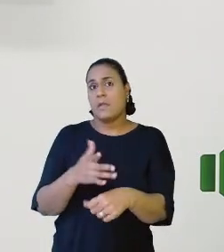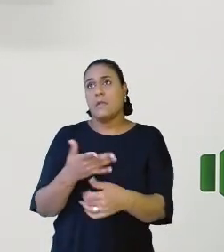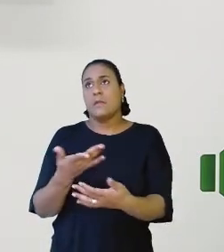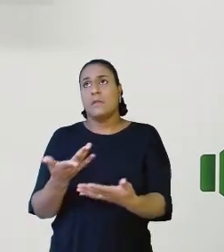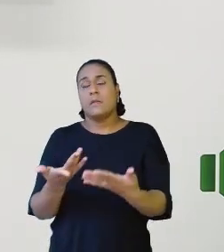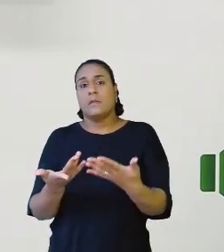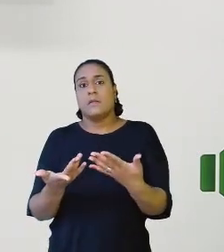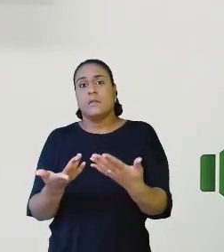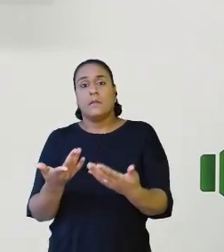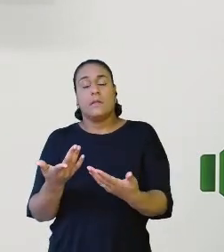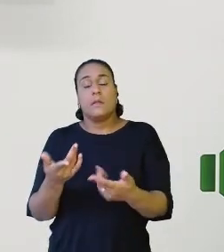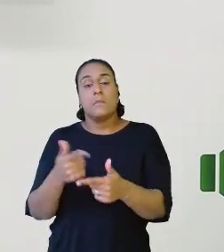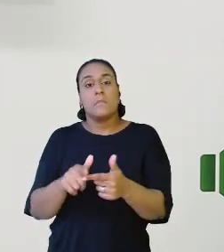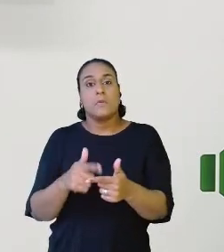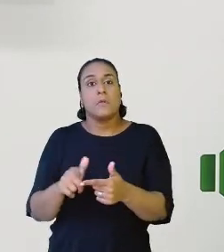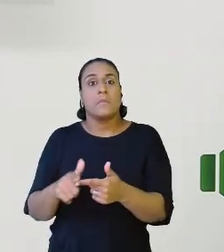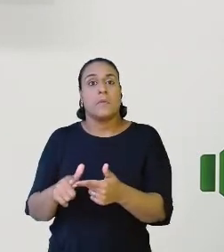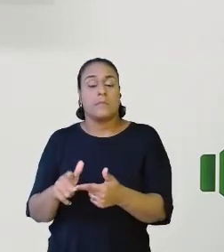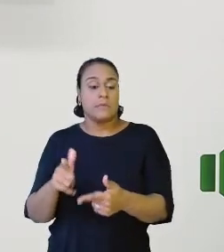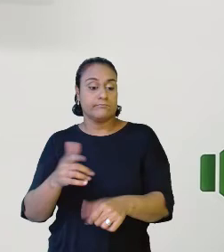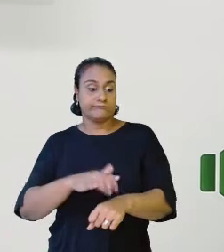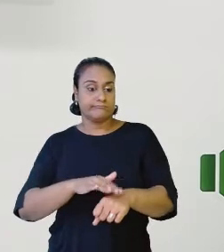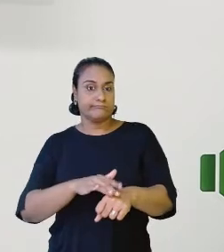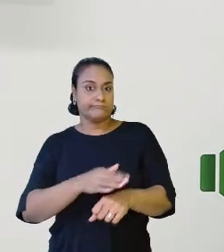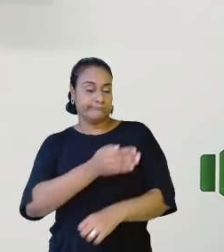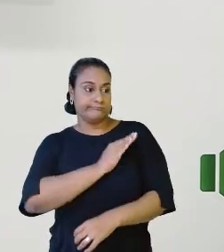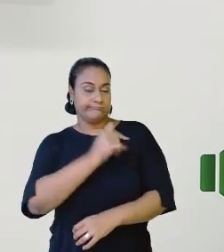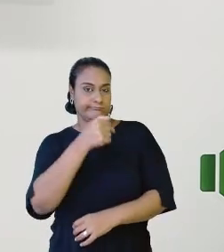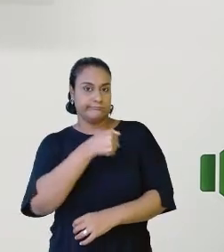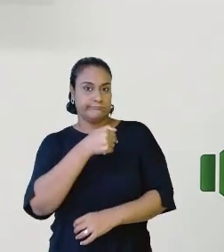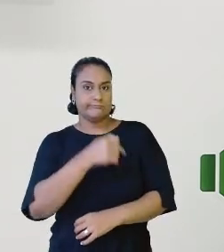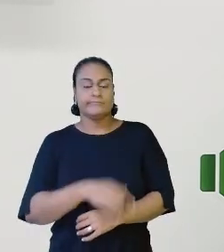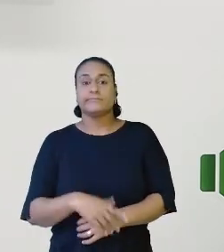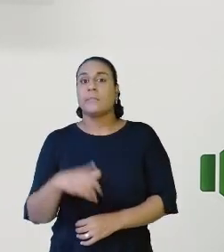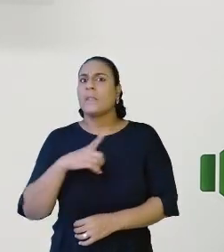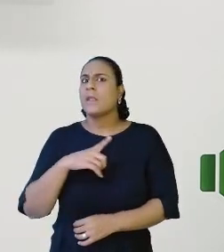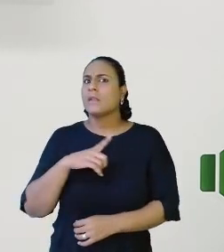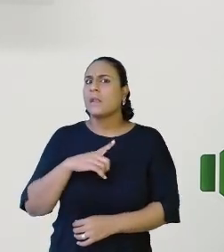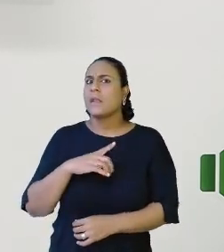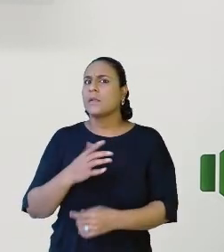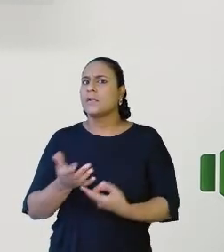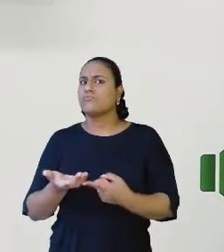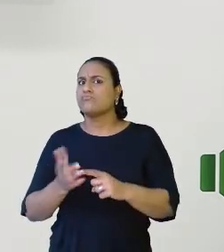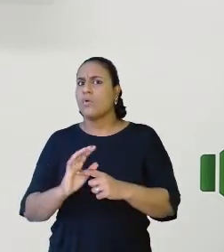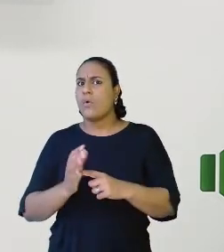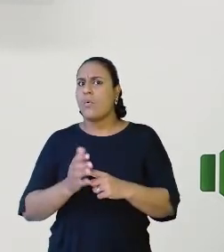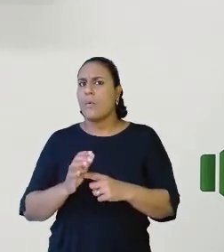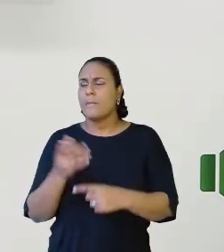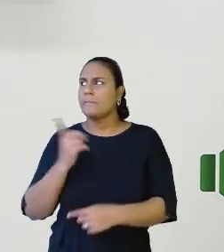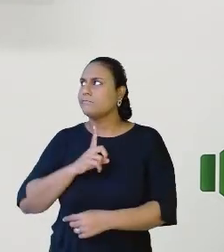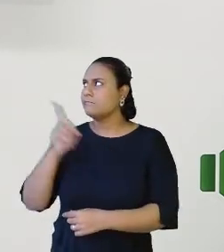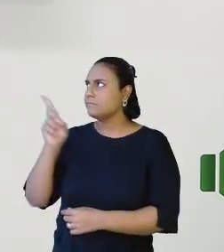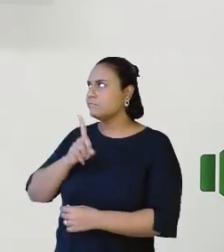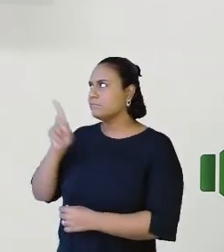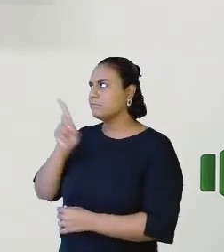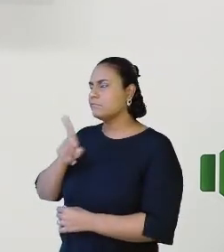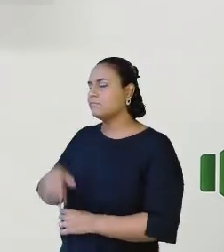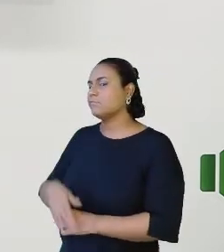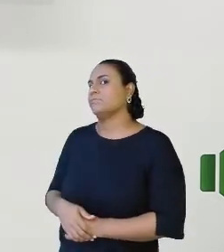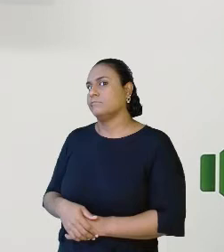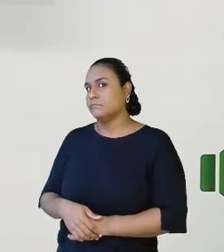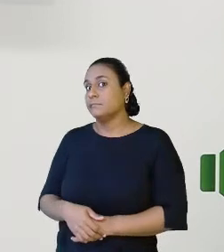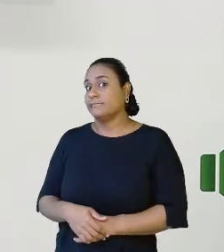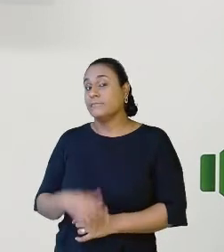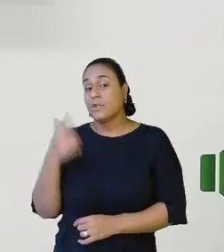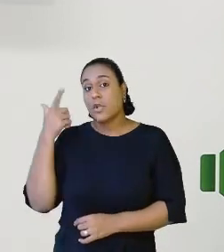dentro desse sistema cardiovascular. E aí a gente tem alguns aparelhos que facilitam, alguns aparelhos que